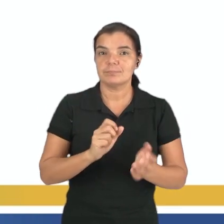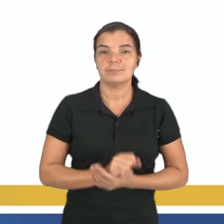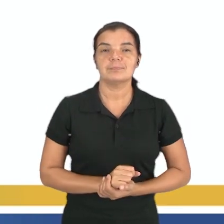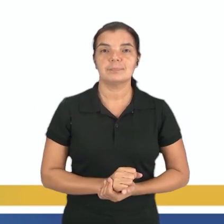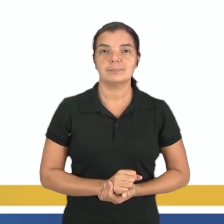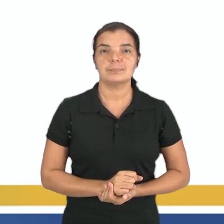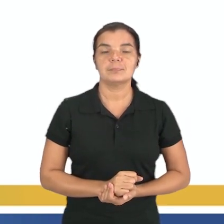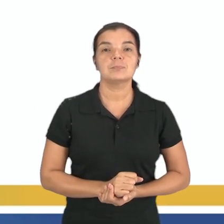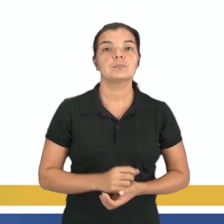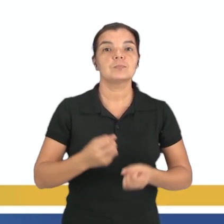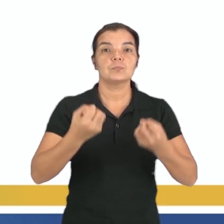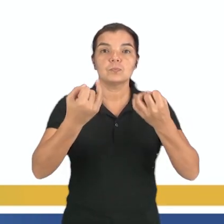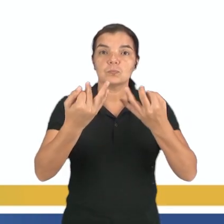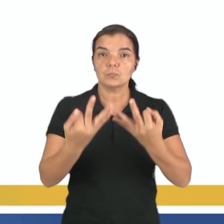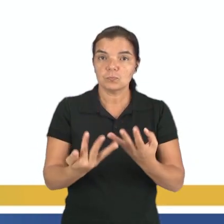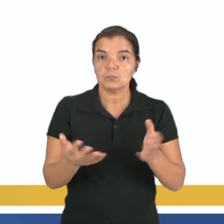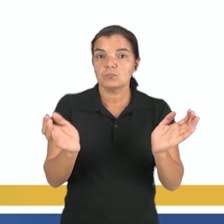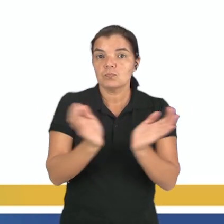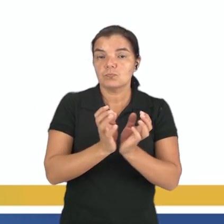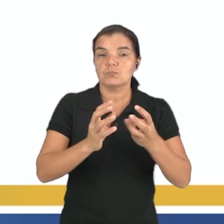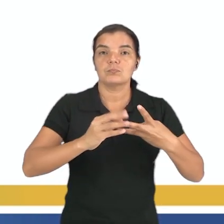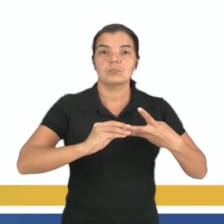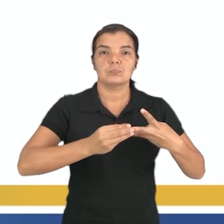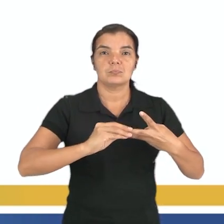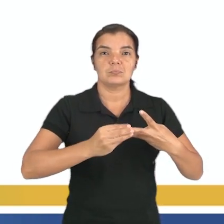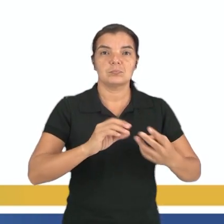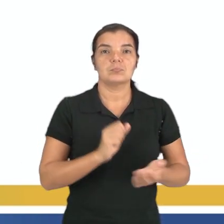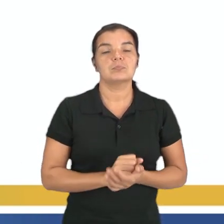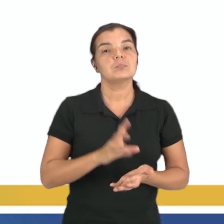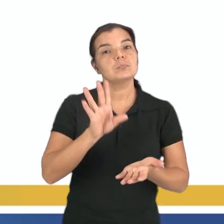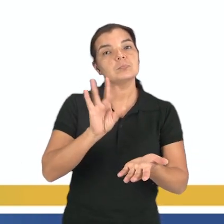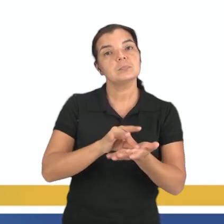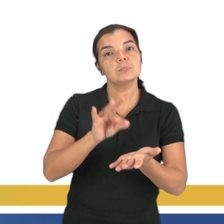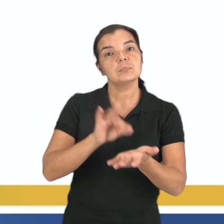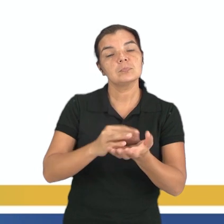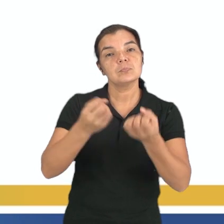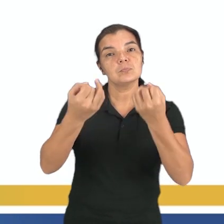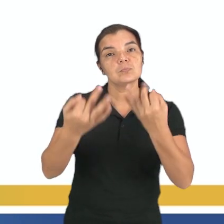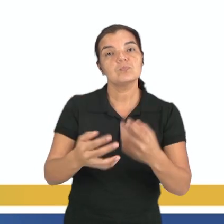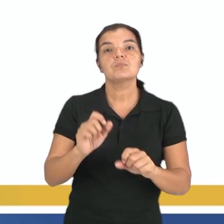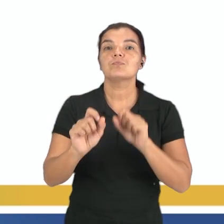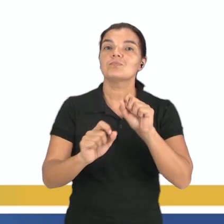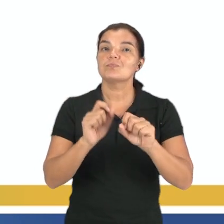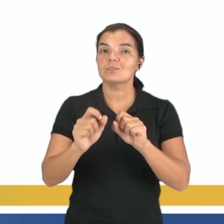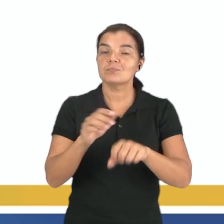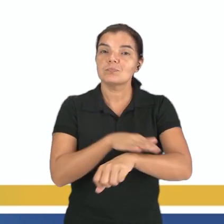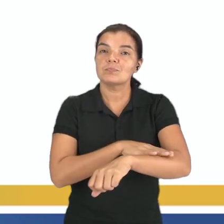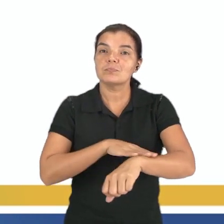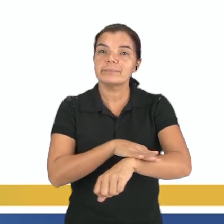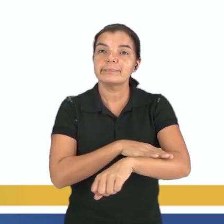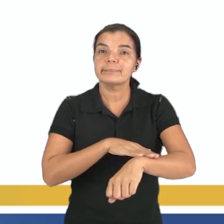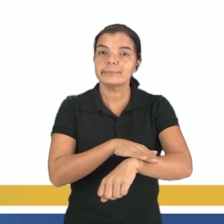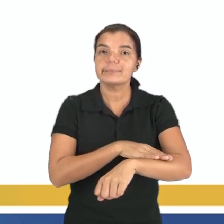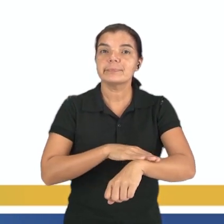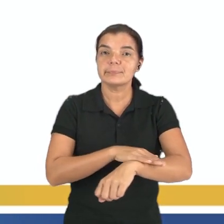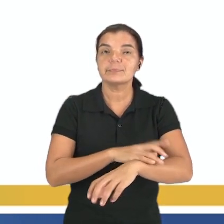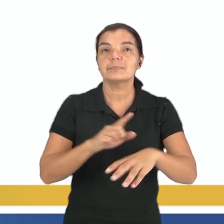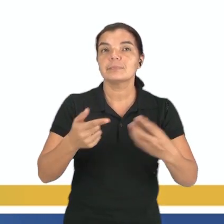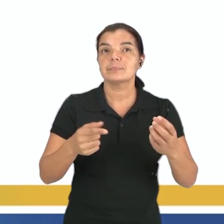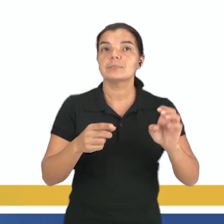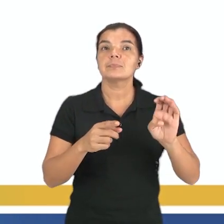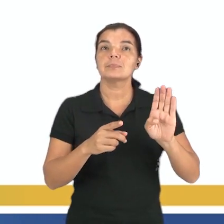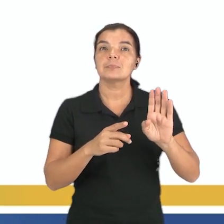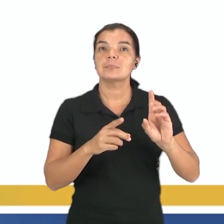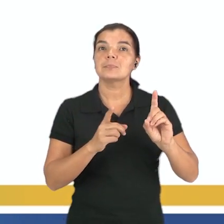específica. Quando eu estou falando de conjunto de células, na verdade eu estou falando sobre os tecidos. E aí na letra